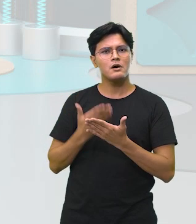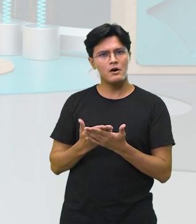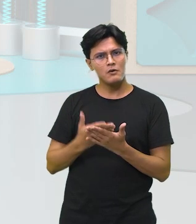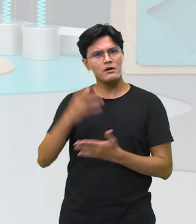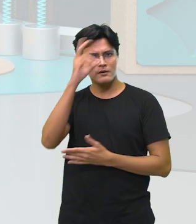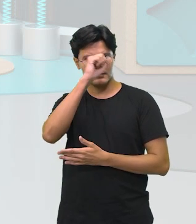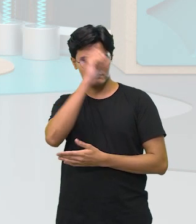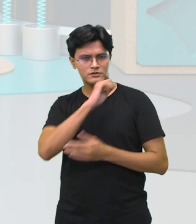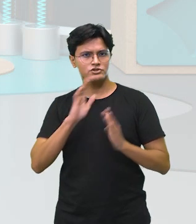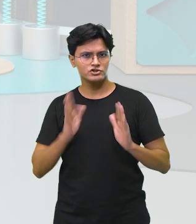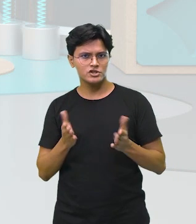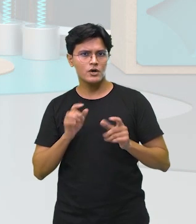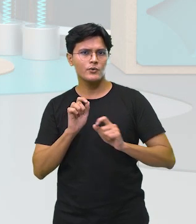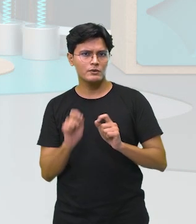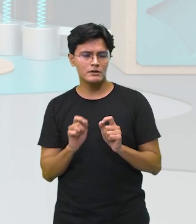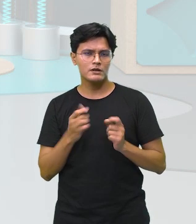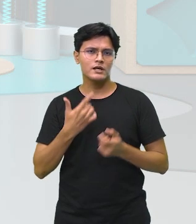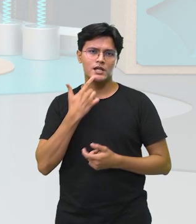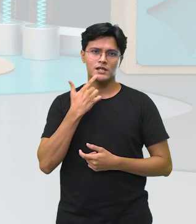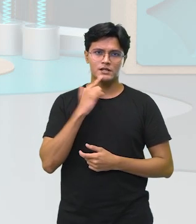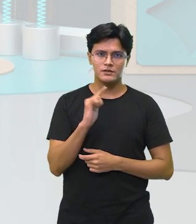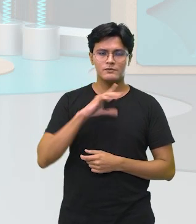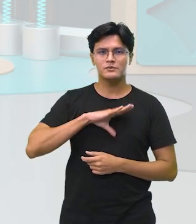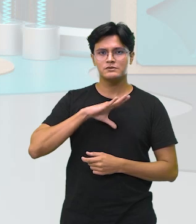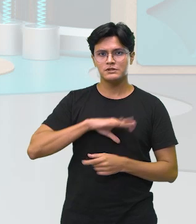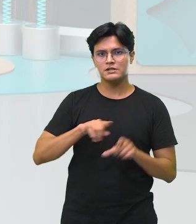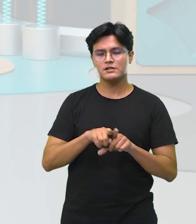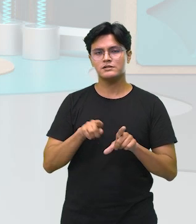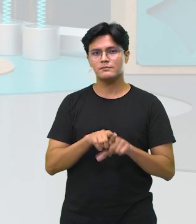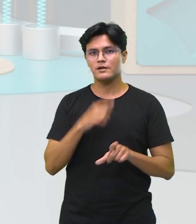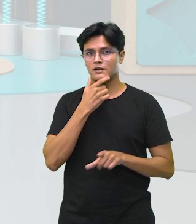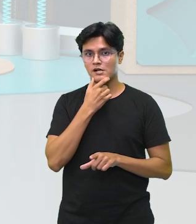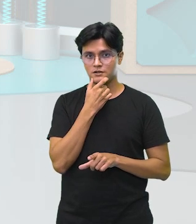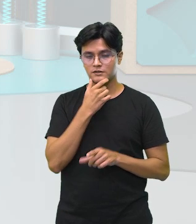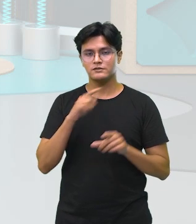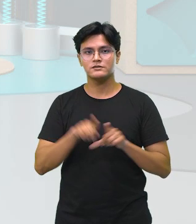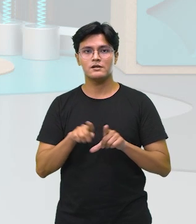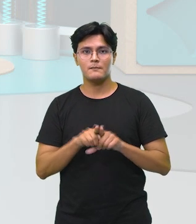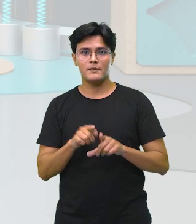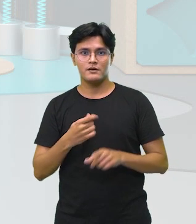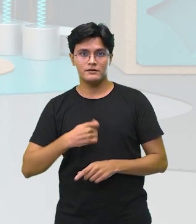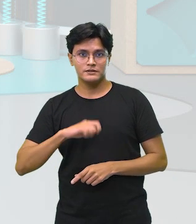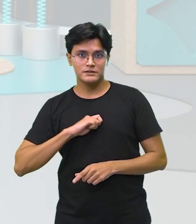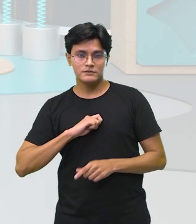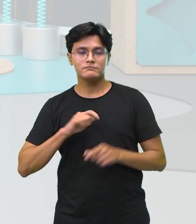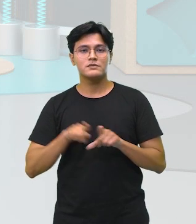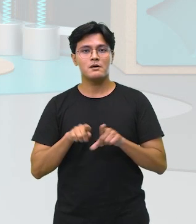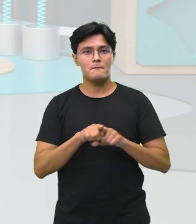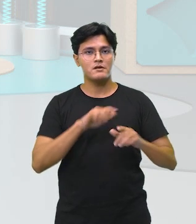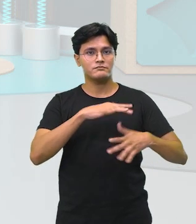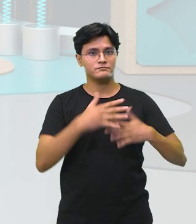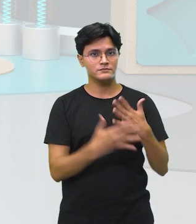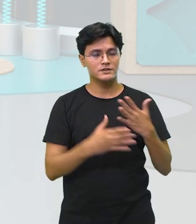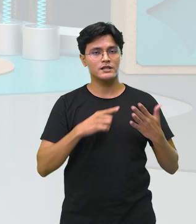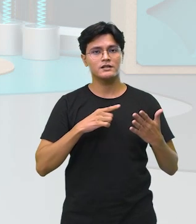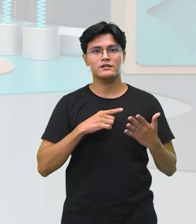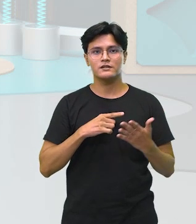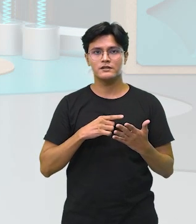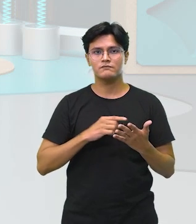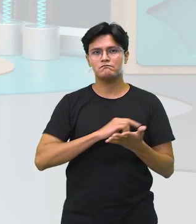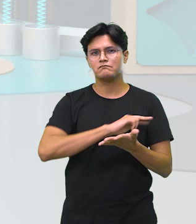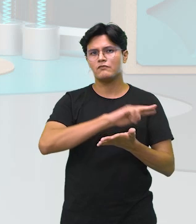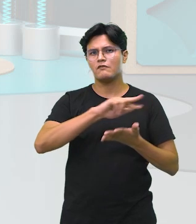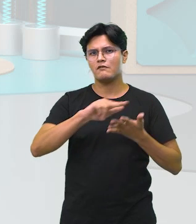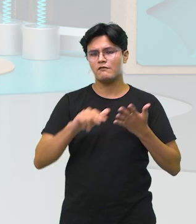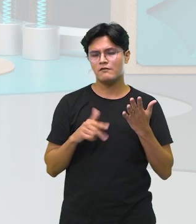portuguesa a língua inglesa a língua espanhola né a língua brasileira de sinais enfim nós temos várias formas